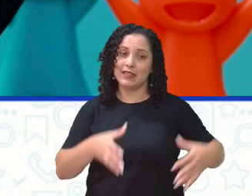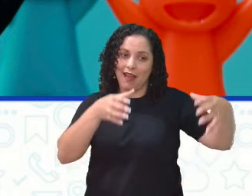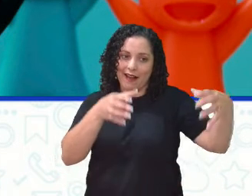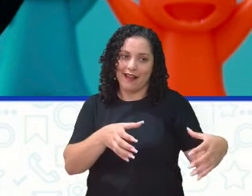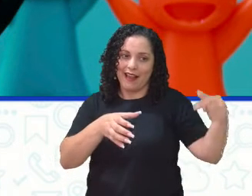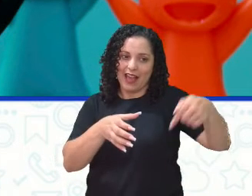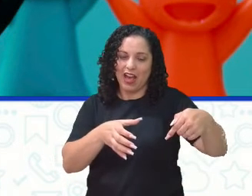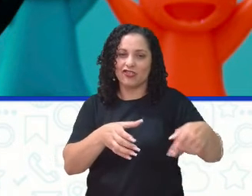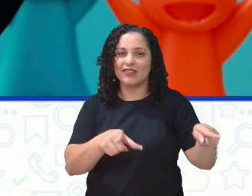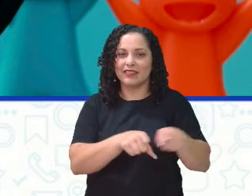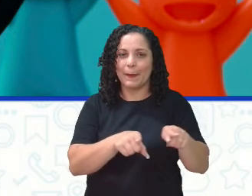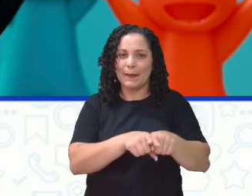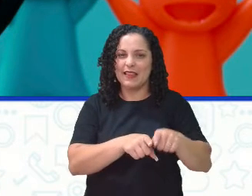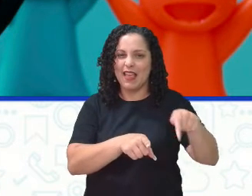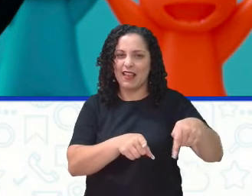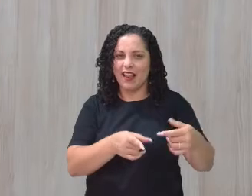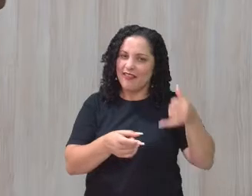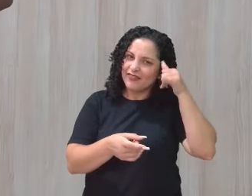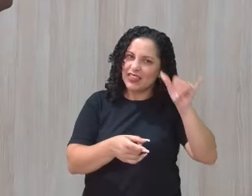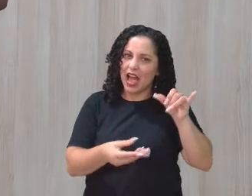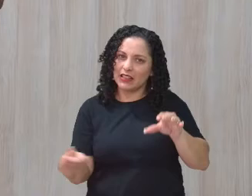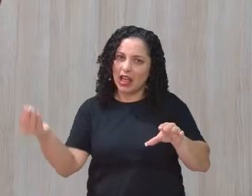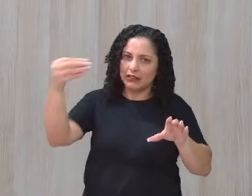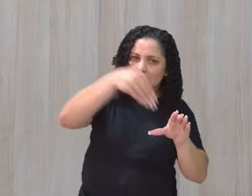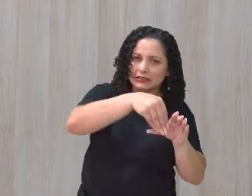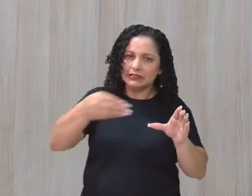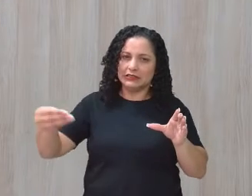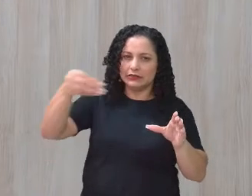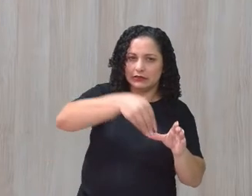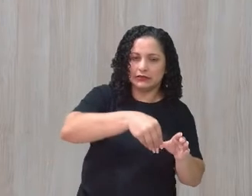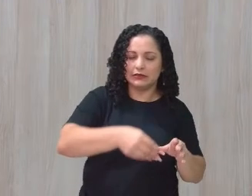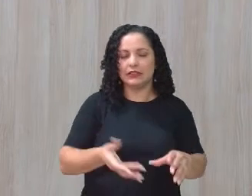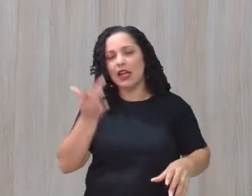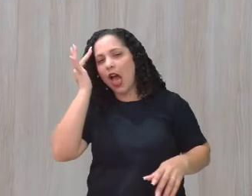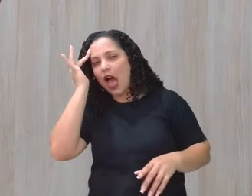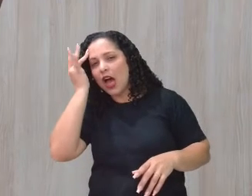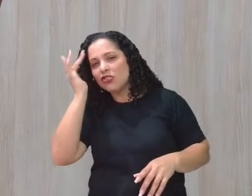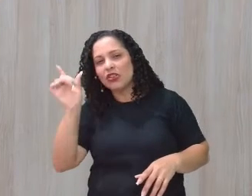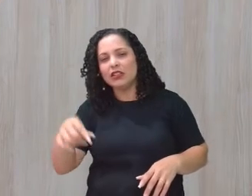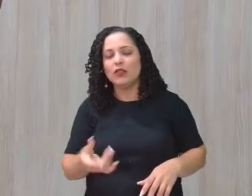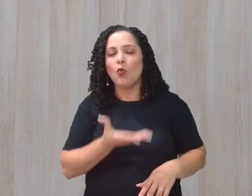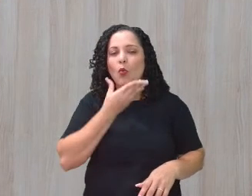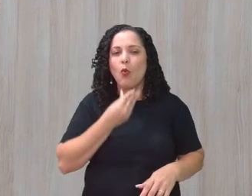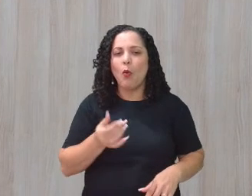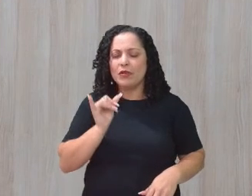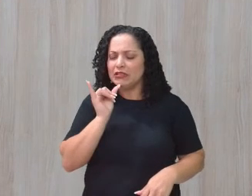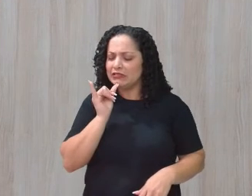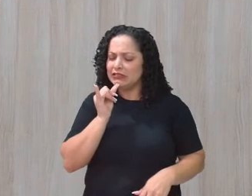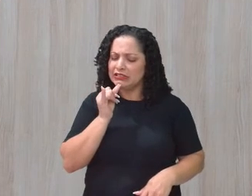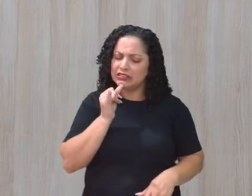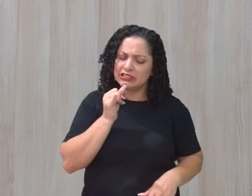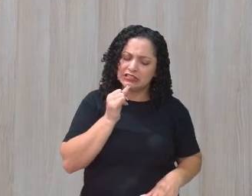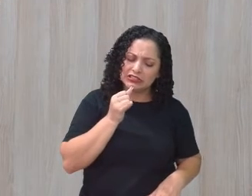vida do carteiro. Quando a gente acha que o carteiro está mudando, que é quando ele entristece por não conseguir colocar a carta dentro da caixa de